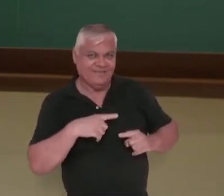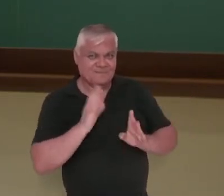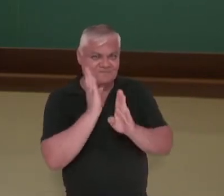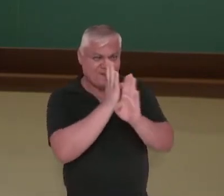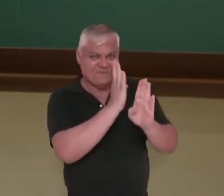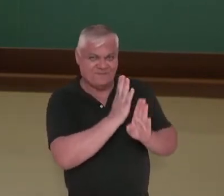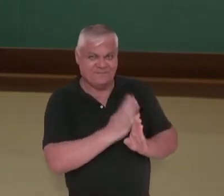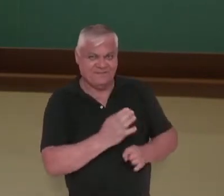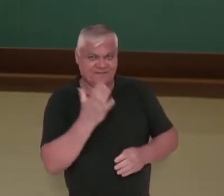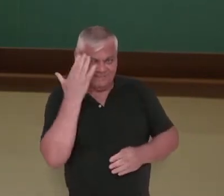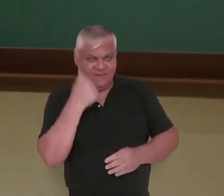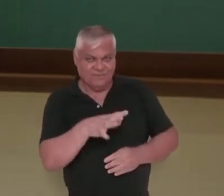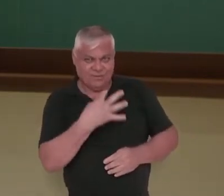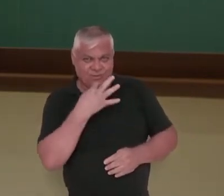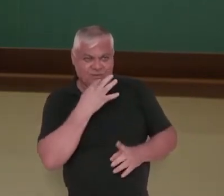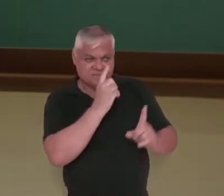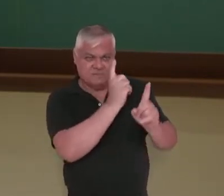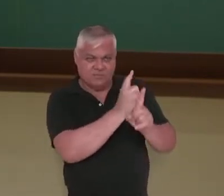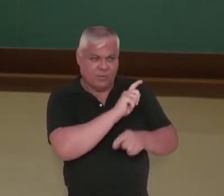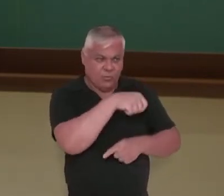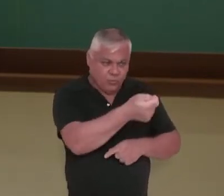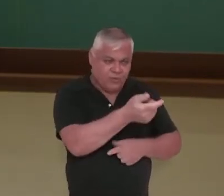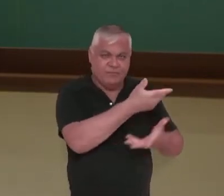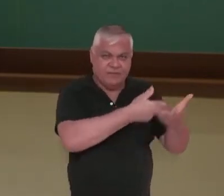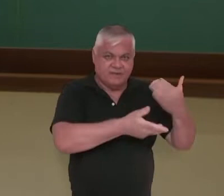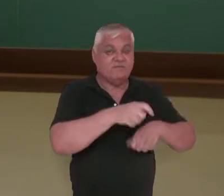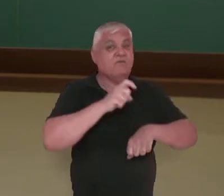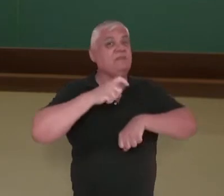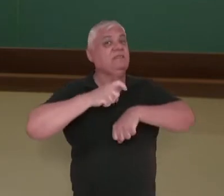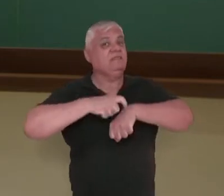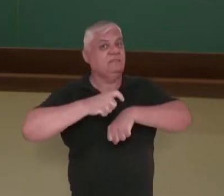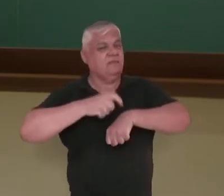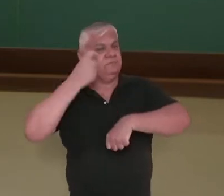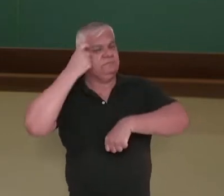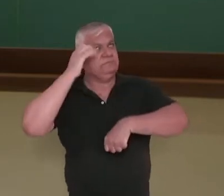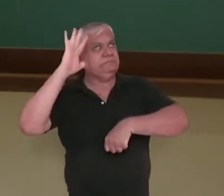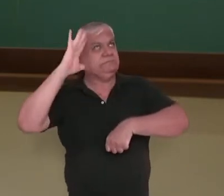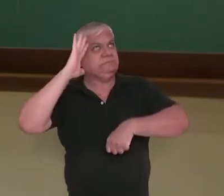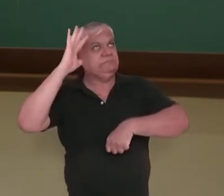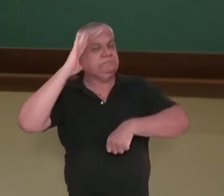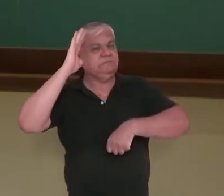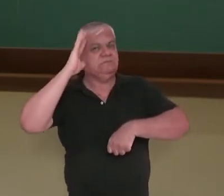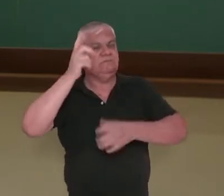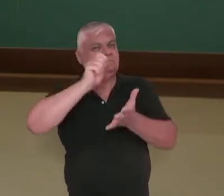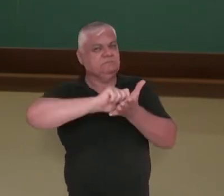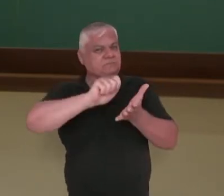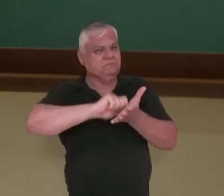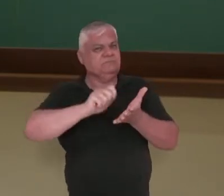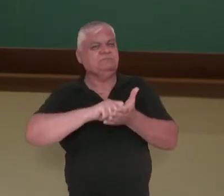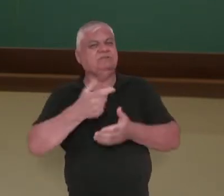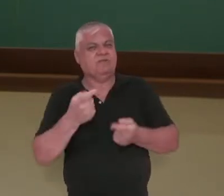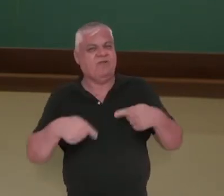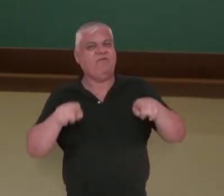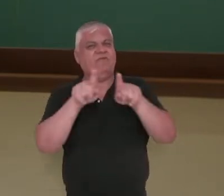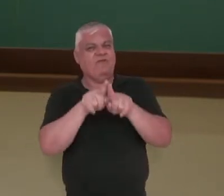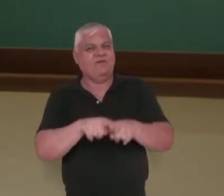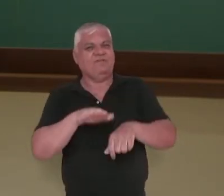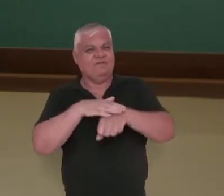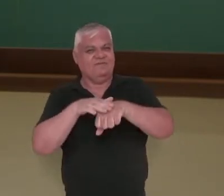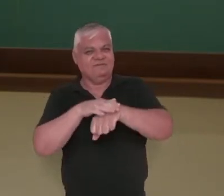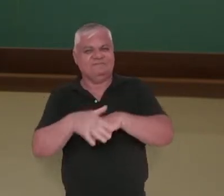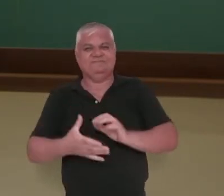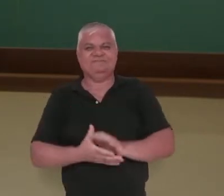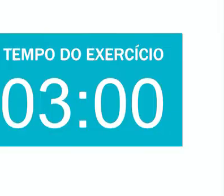identificar esses jogos cooperativos na sua escola? Eu vou dar um tempinho para vocês pensarem, refletirem e já já nós voltamos para conversar.